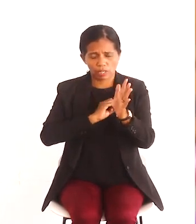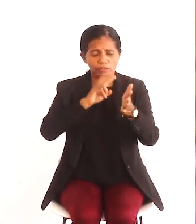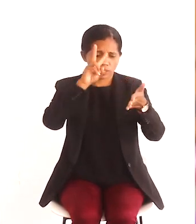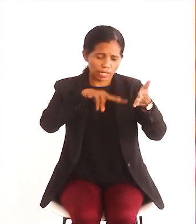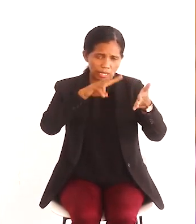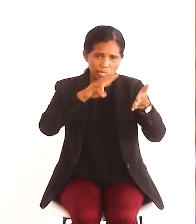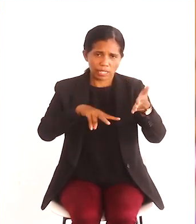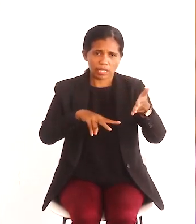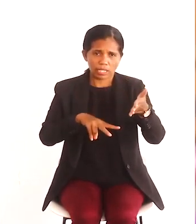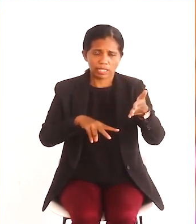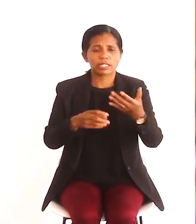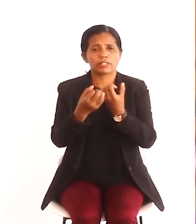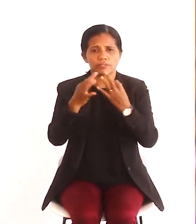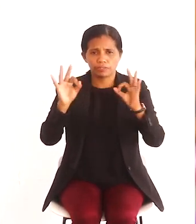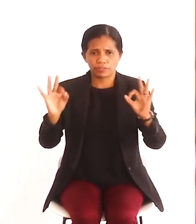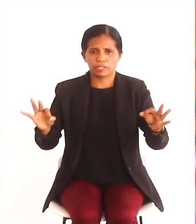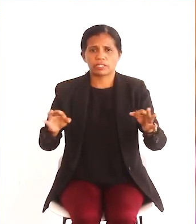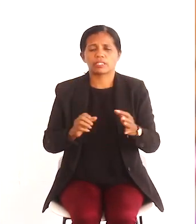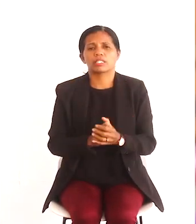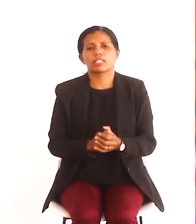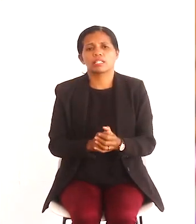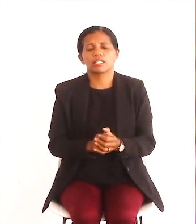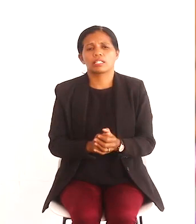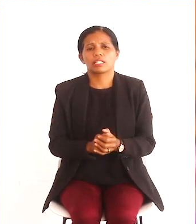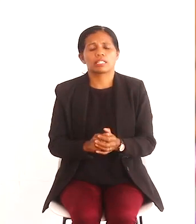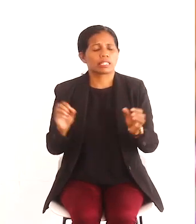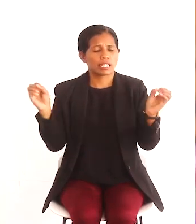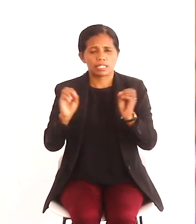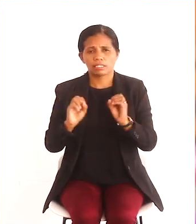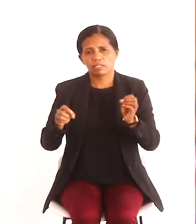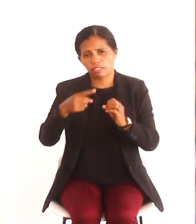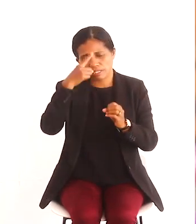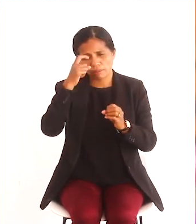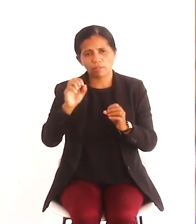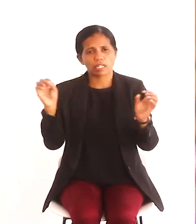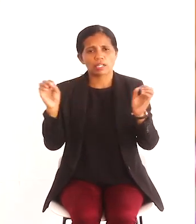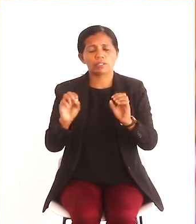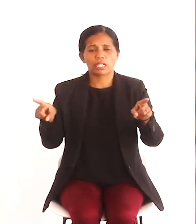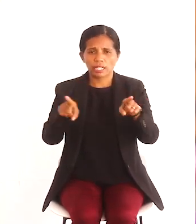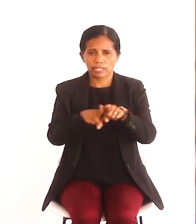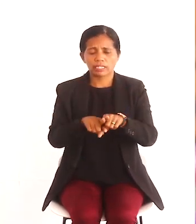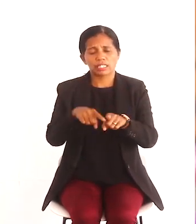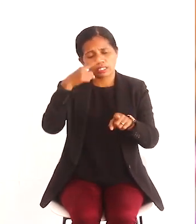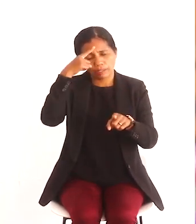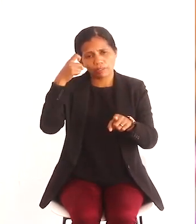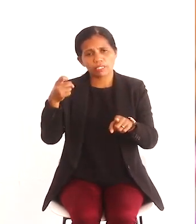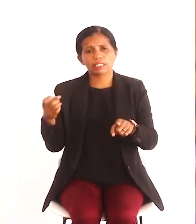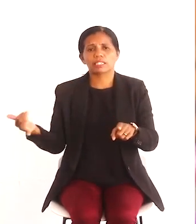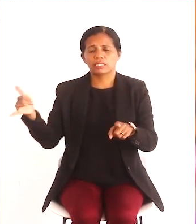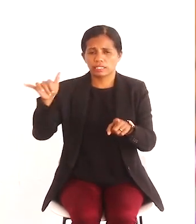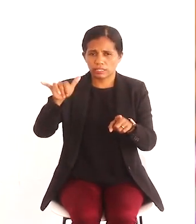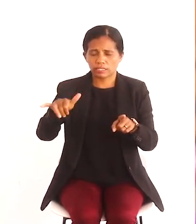igual? Não, pois não, não é igual. Por isso mesmo, dizemos que eles são